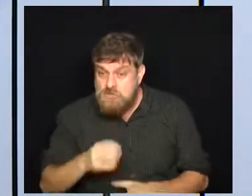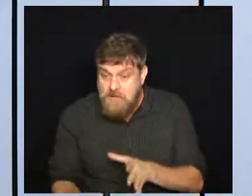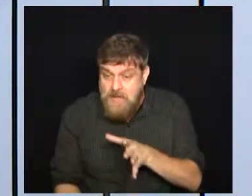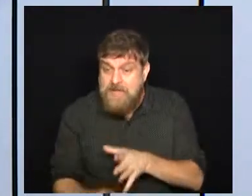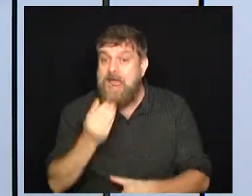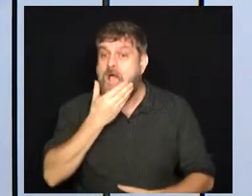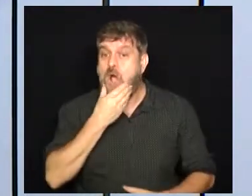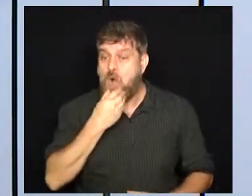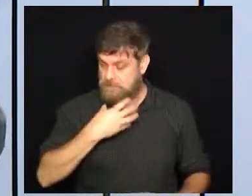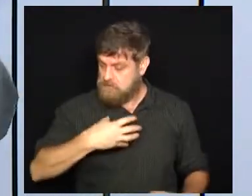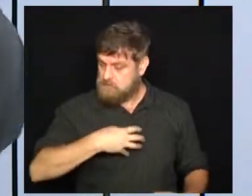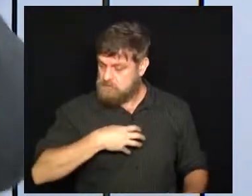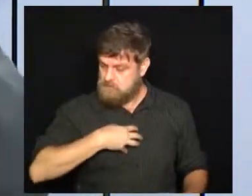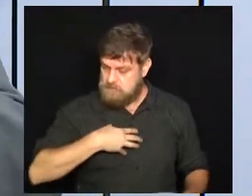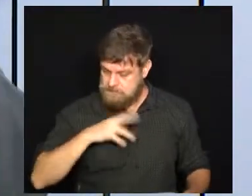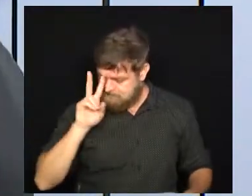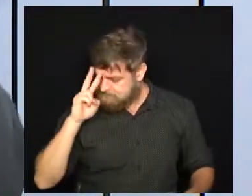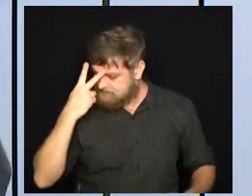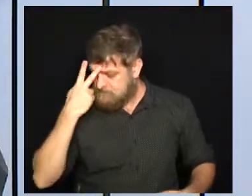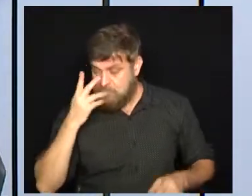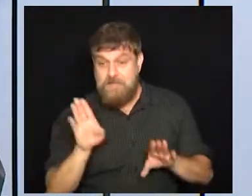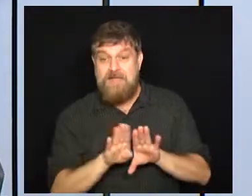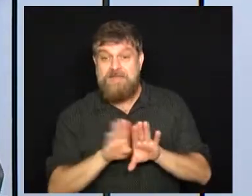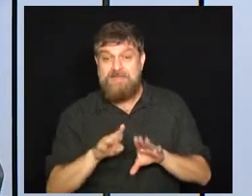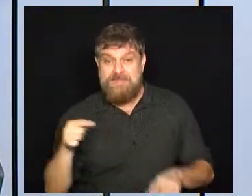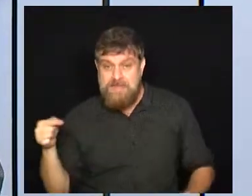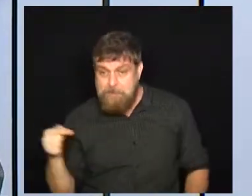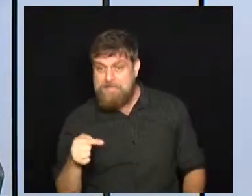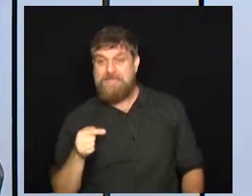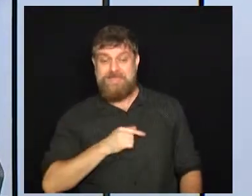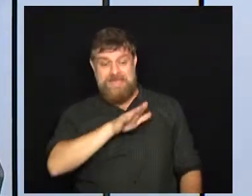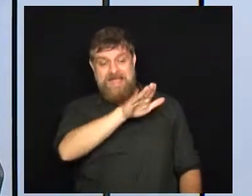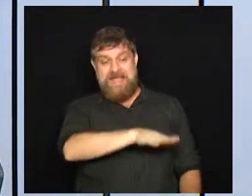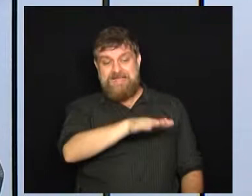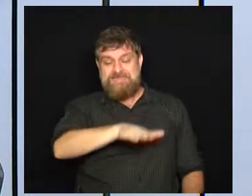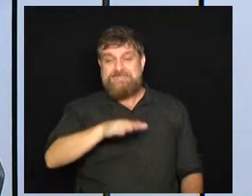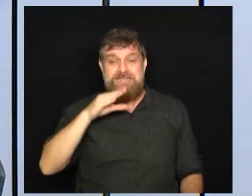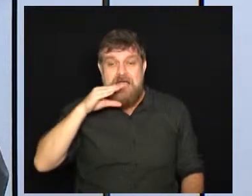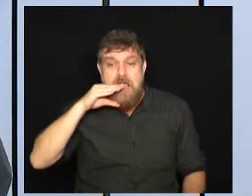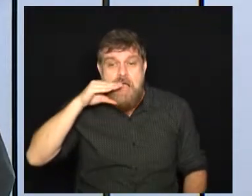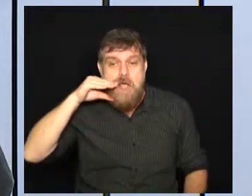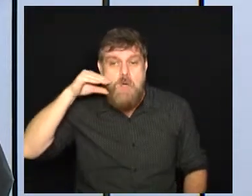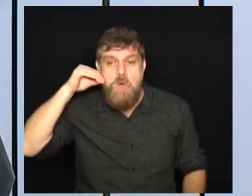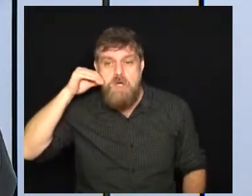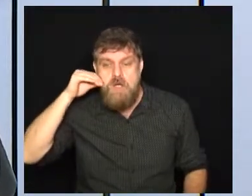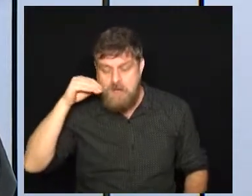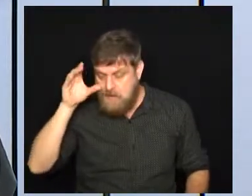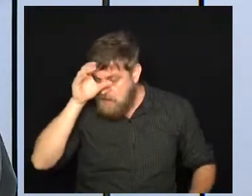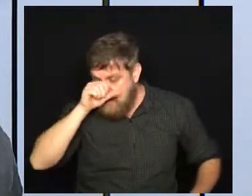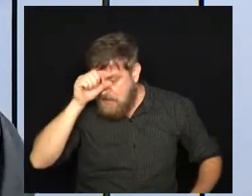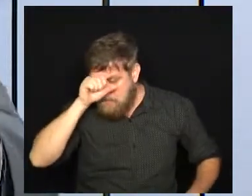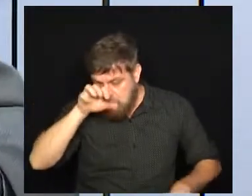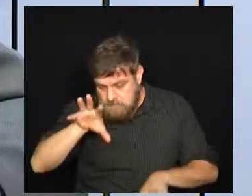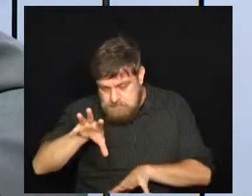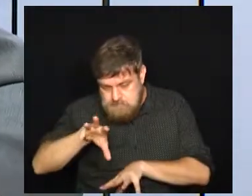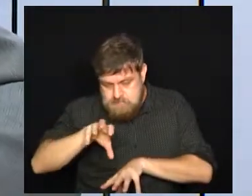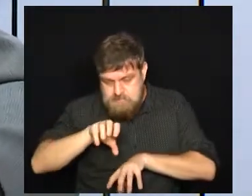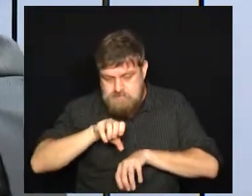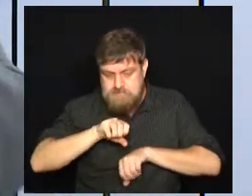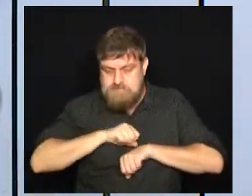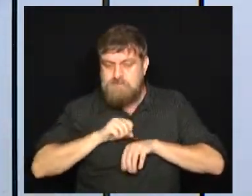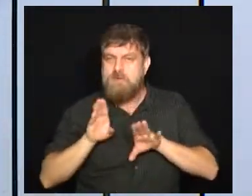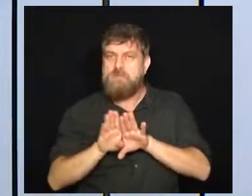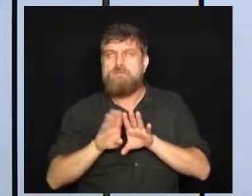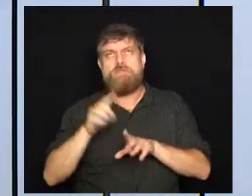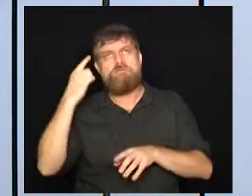novos homens, novas mulheres, mas que as próprias crianças, o próprio adolescente, aprende também a fazer